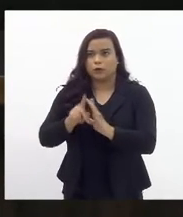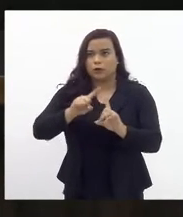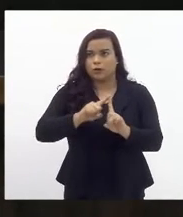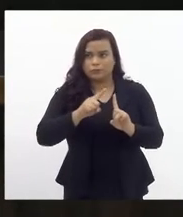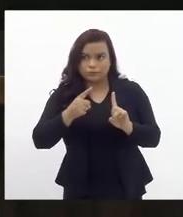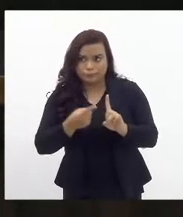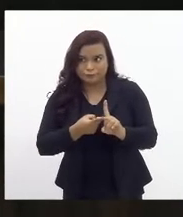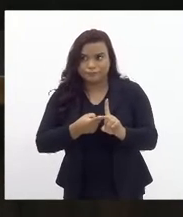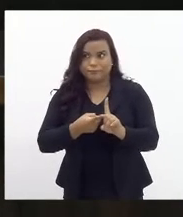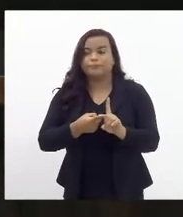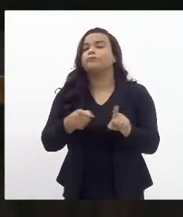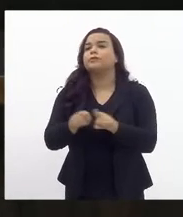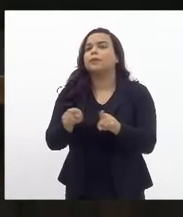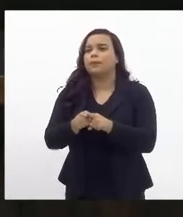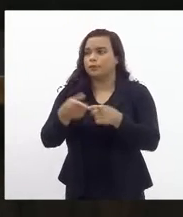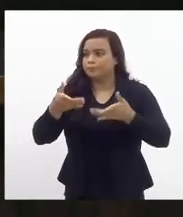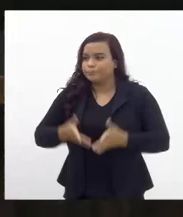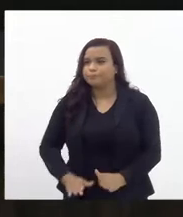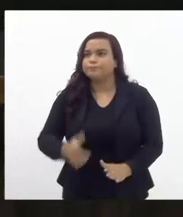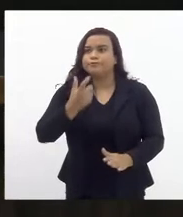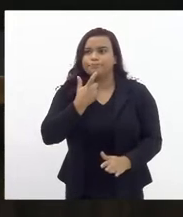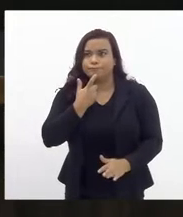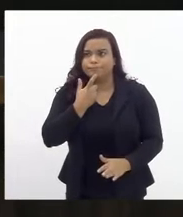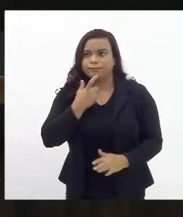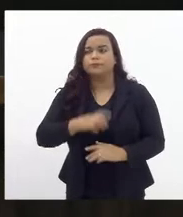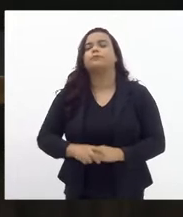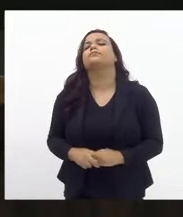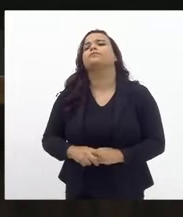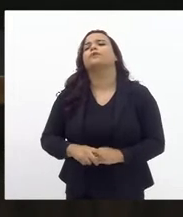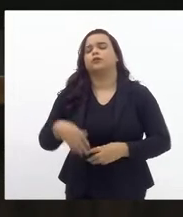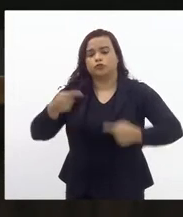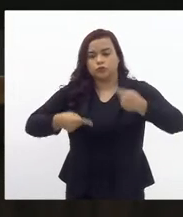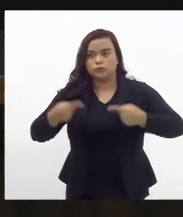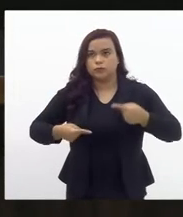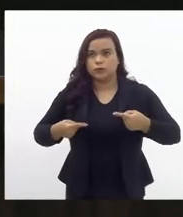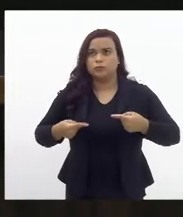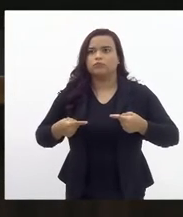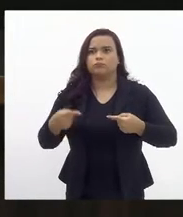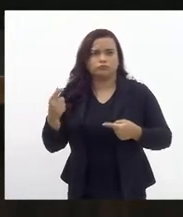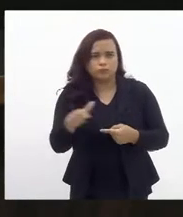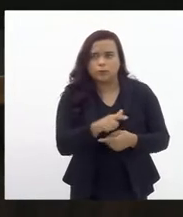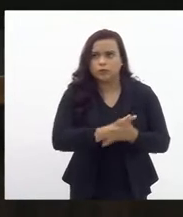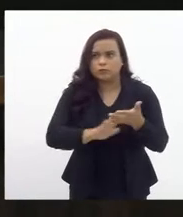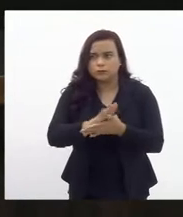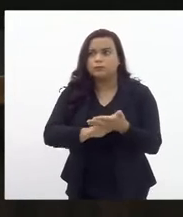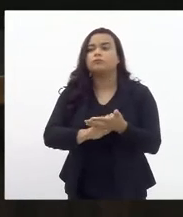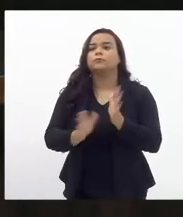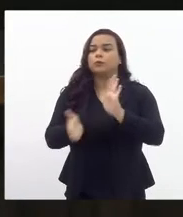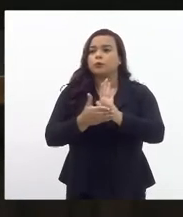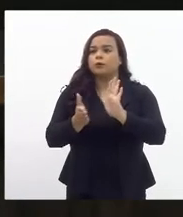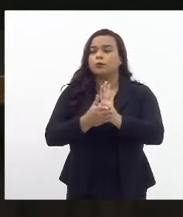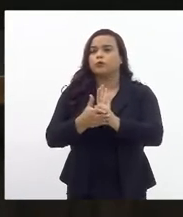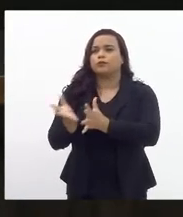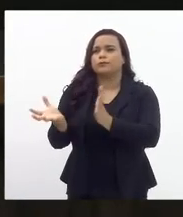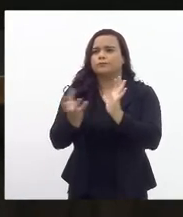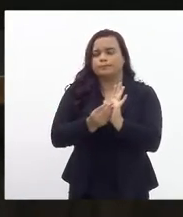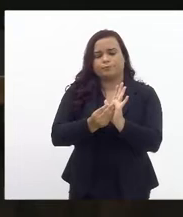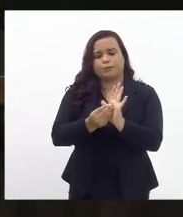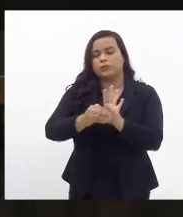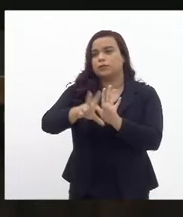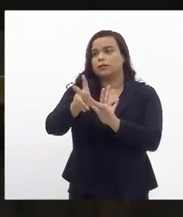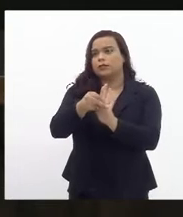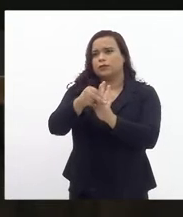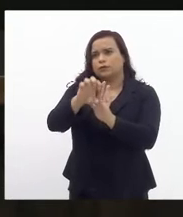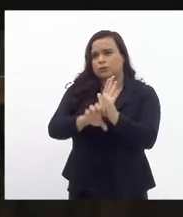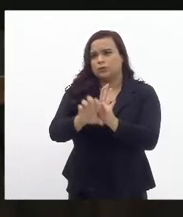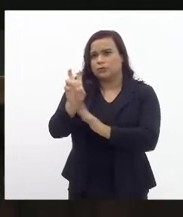puerperal. Em discussão, não havendo o que queira discutir, encerrada a discussão, a presente proposta recebeu 5 emendas e